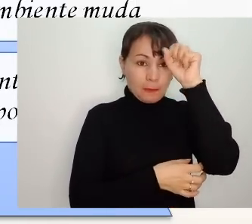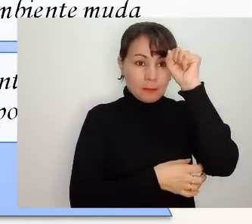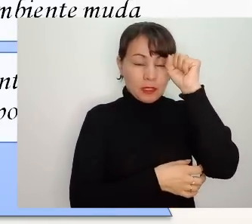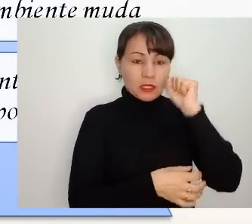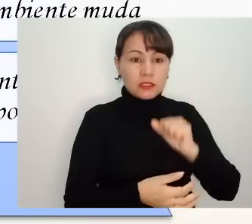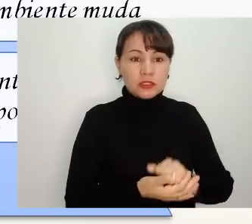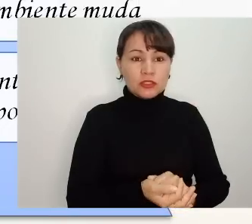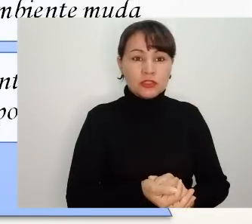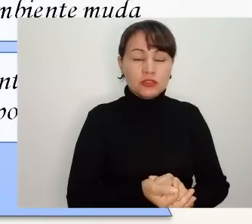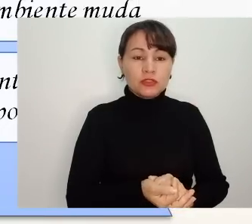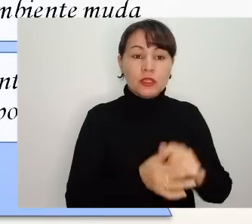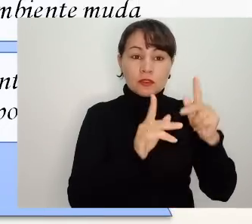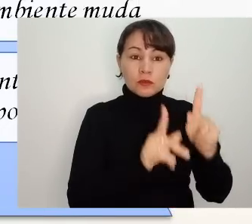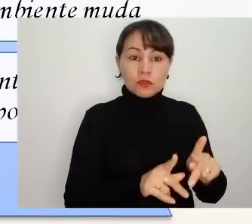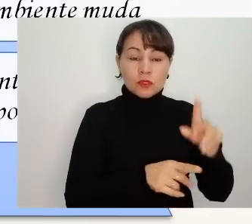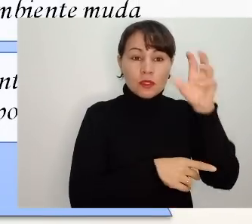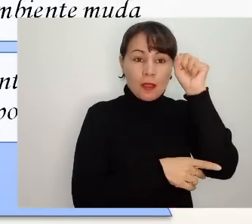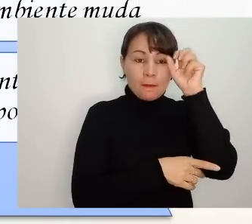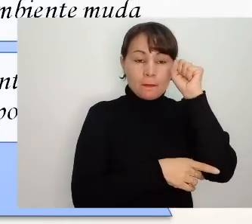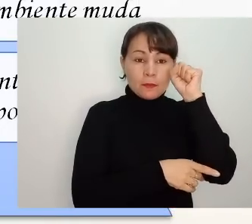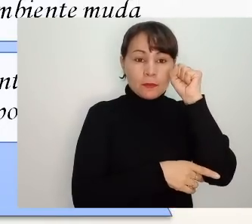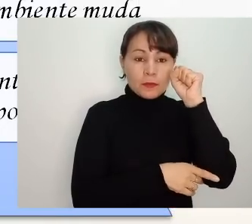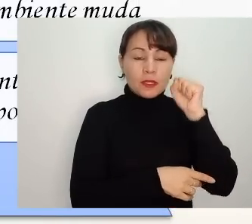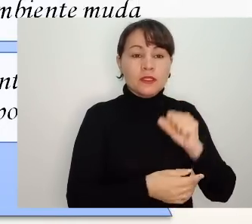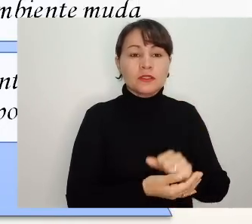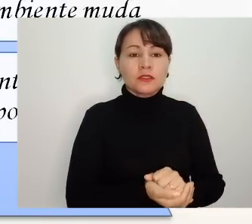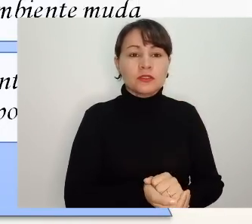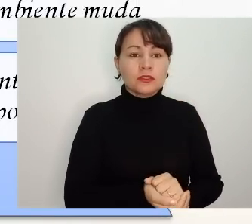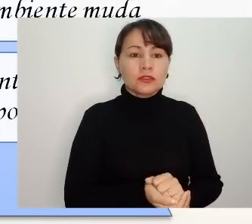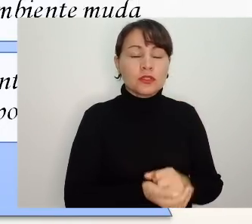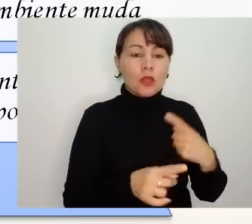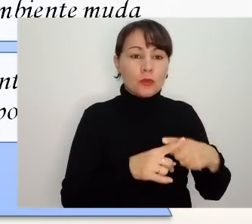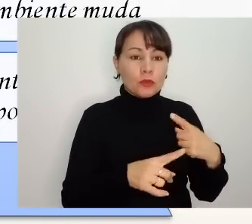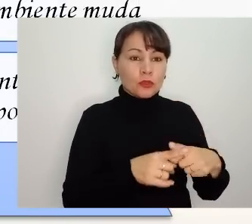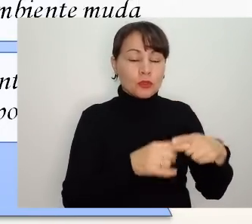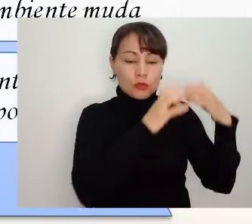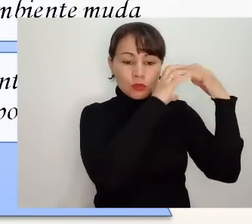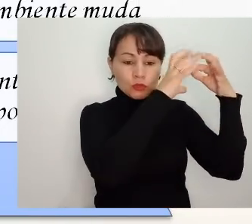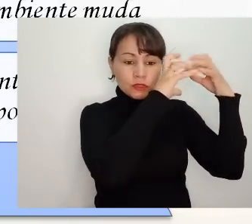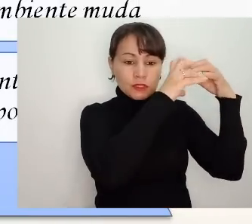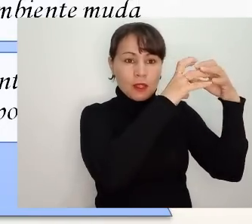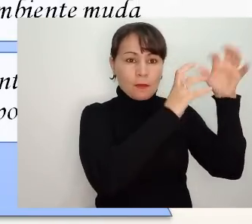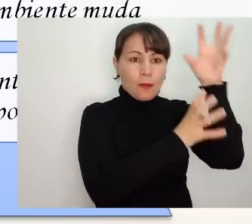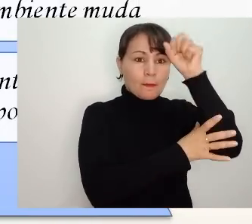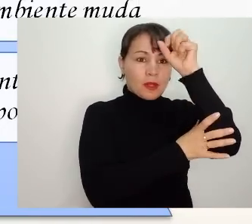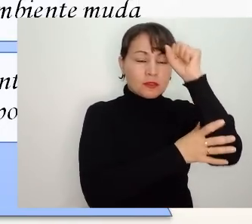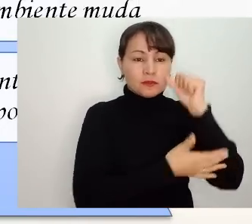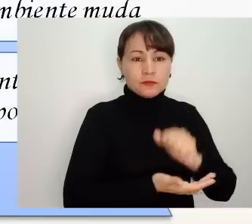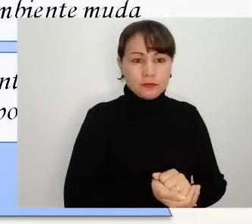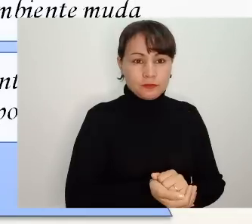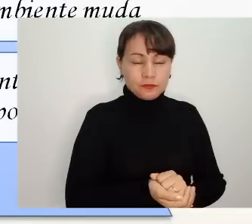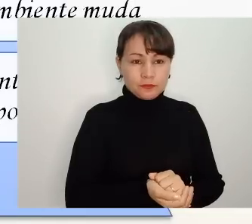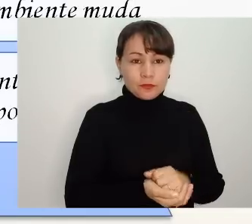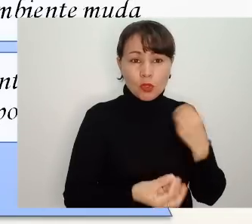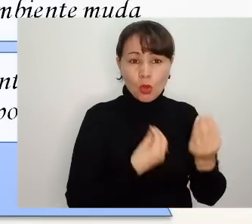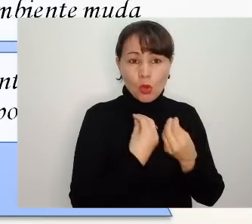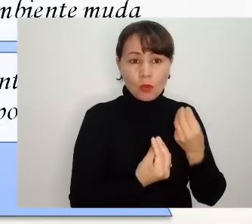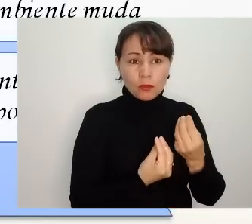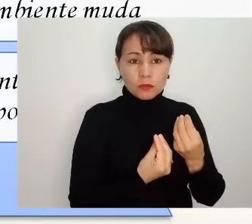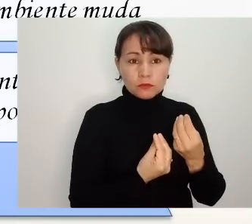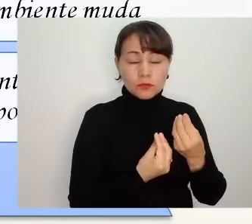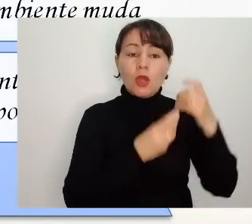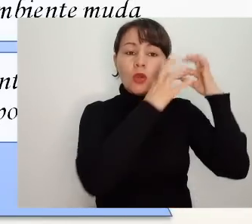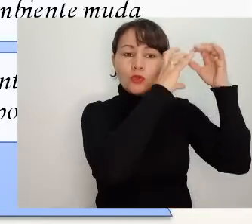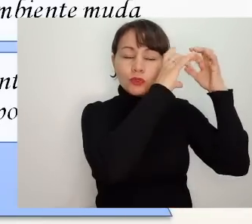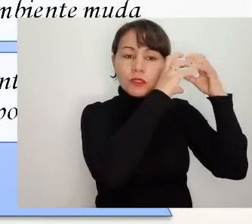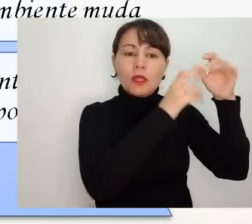aprende, as pessoas aprendem porque o cérebro aprende. O